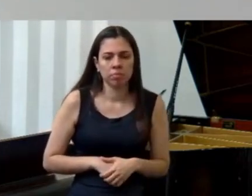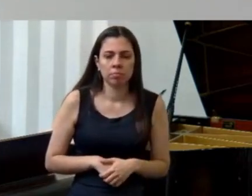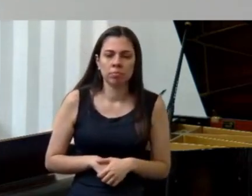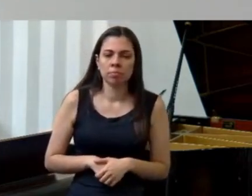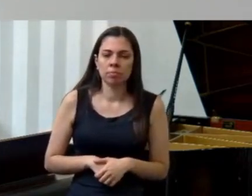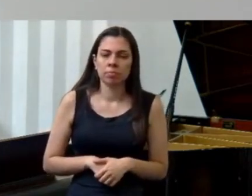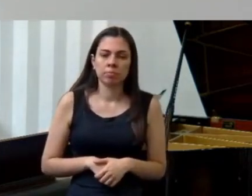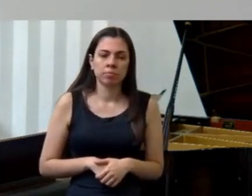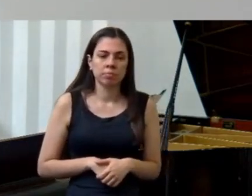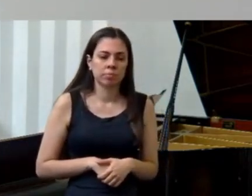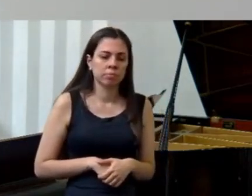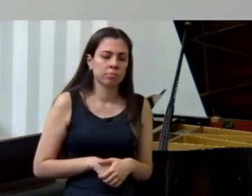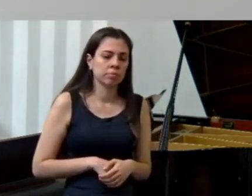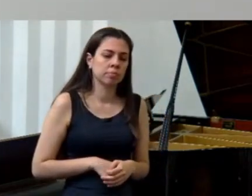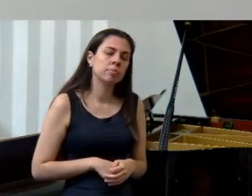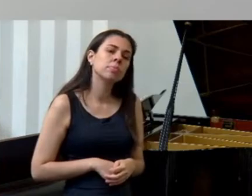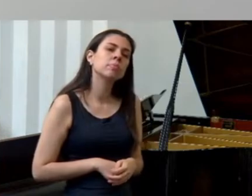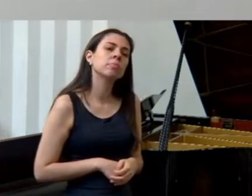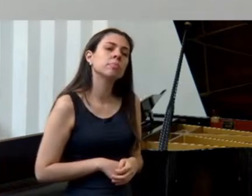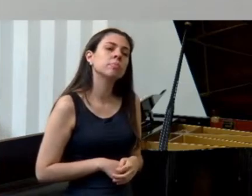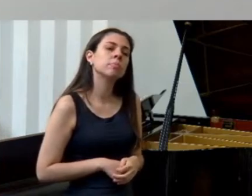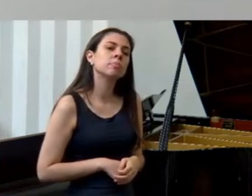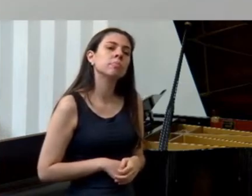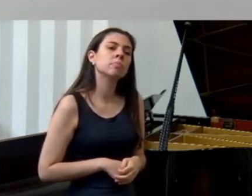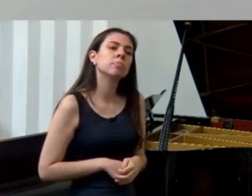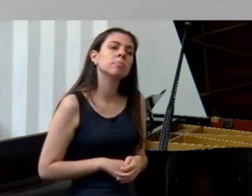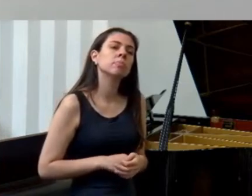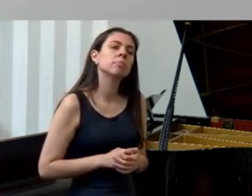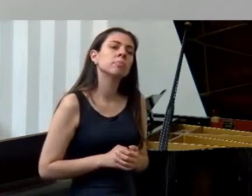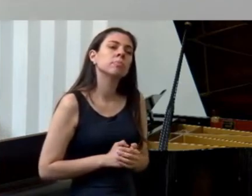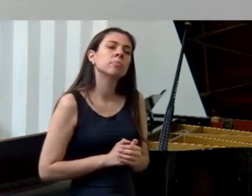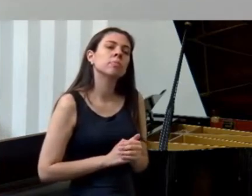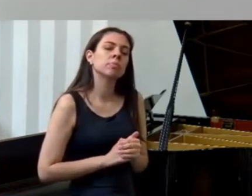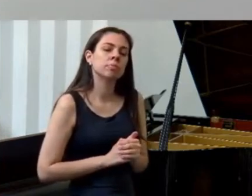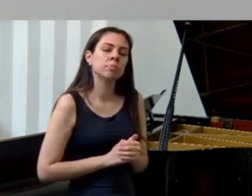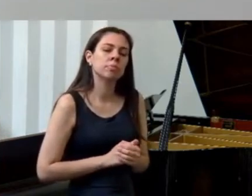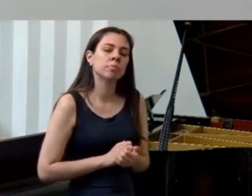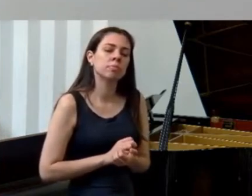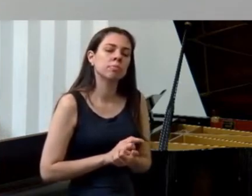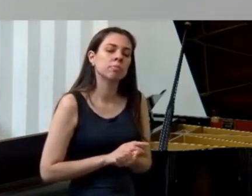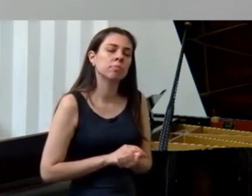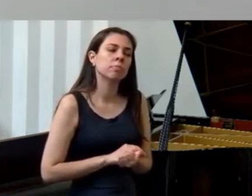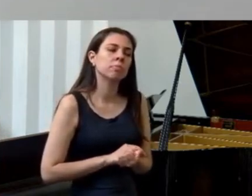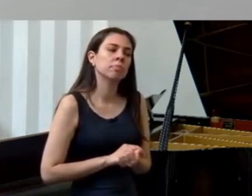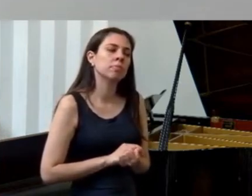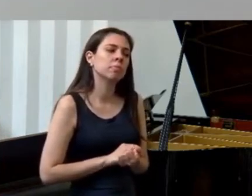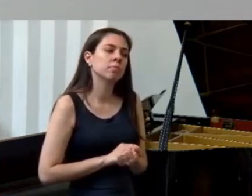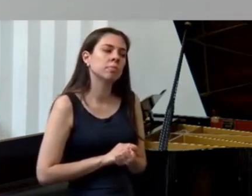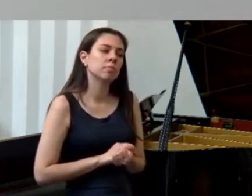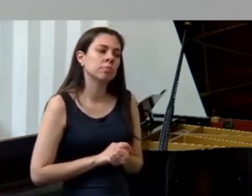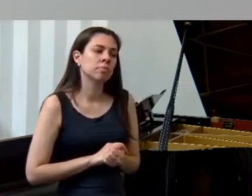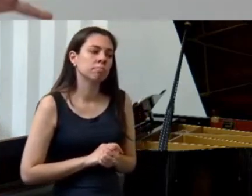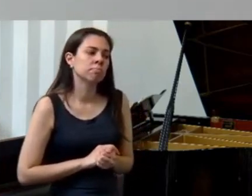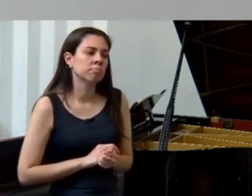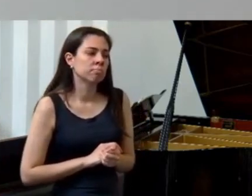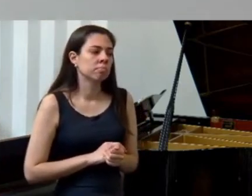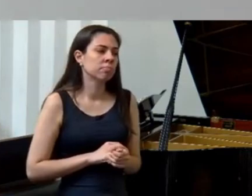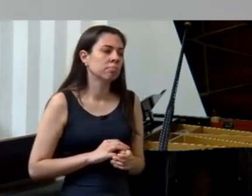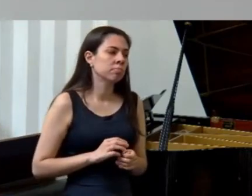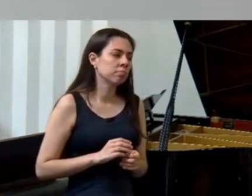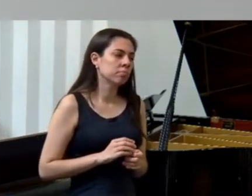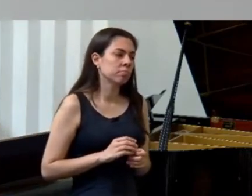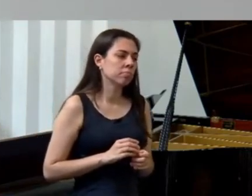E que se dependesse de nós, o nosso fim era esse: Senhor, basta. Tira a minha vida.